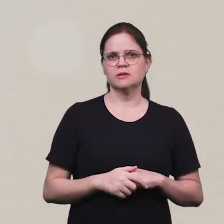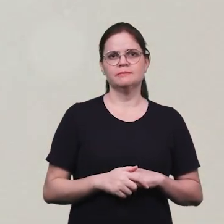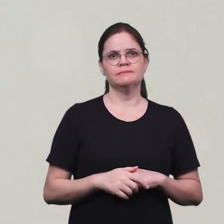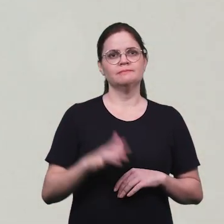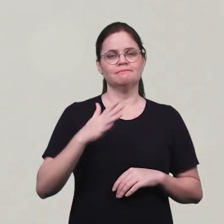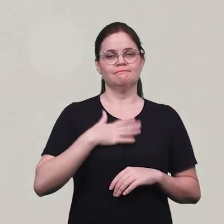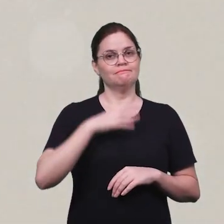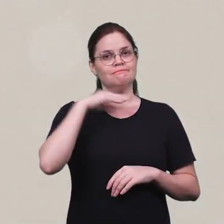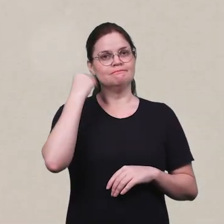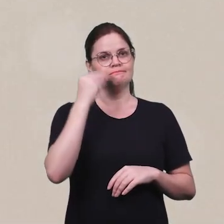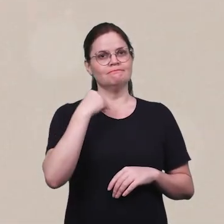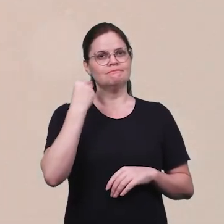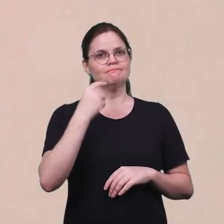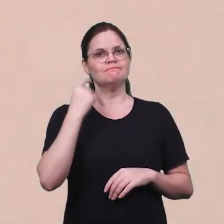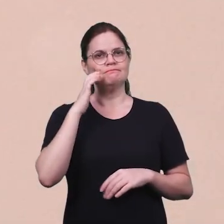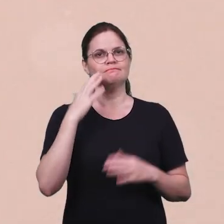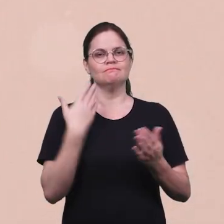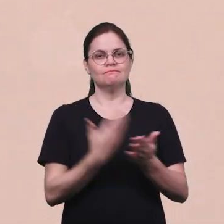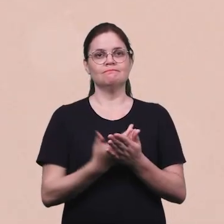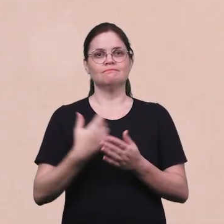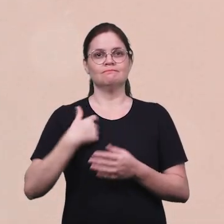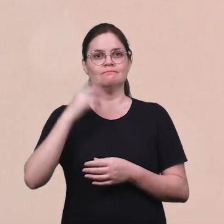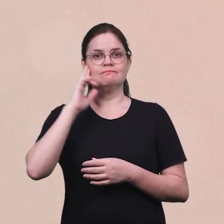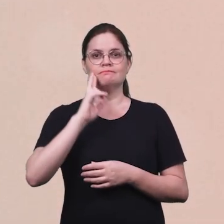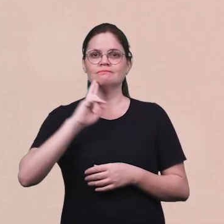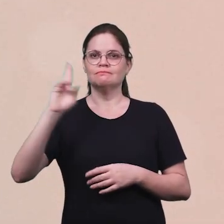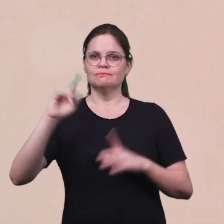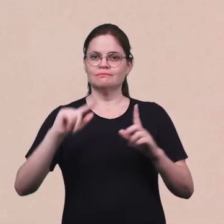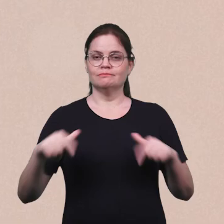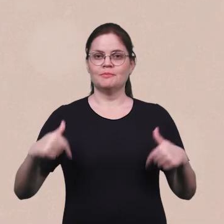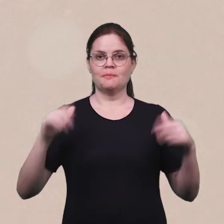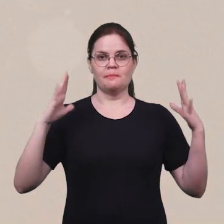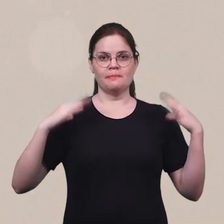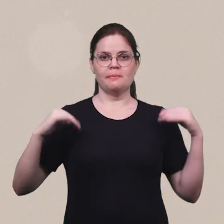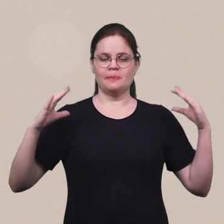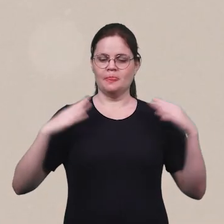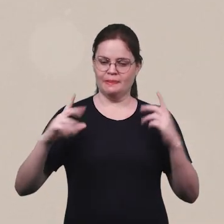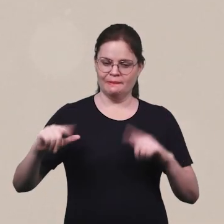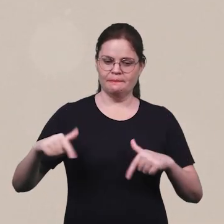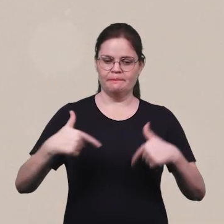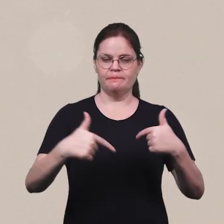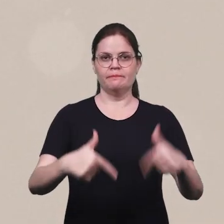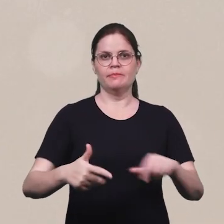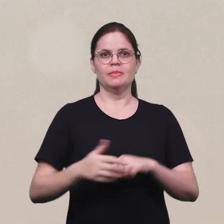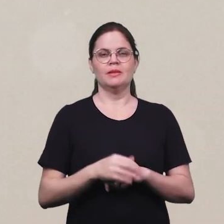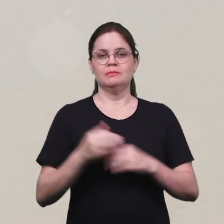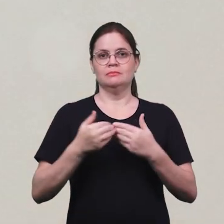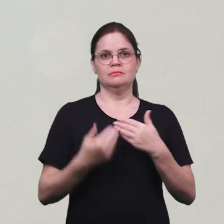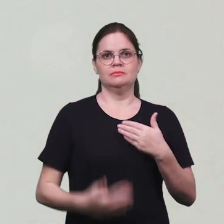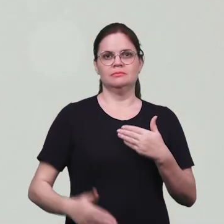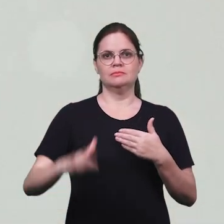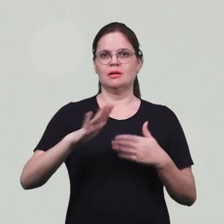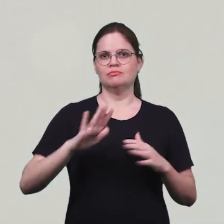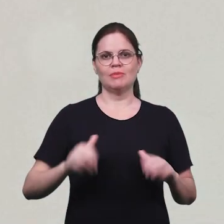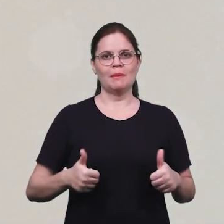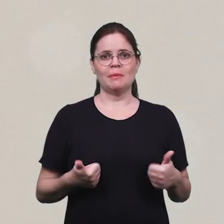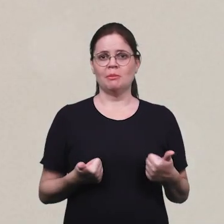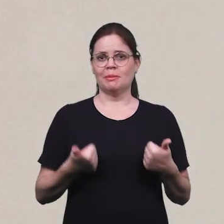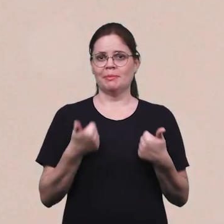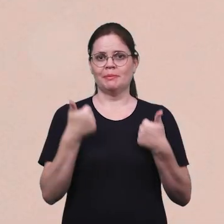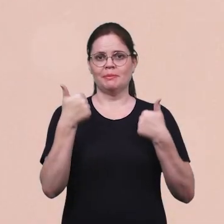Foi essa experiência. E eu creio que foi o Senhor, foi ali que viu os anjos dele ali. E a partir daí eu só